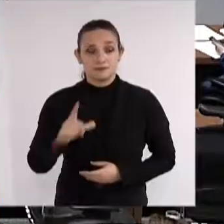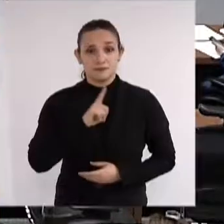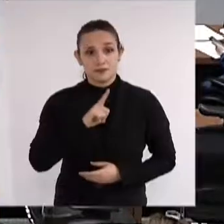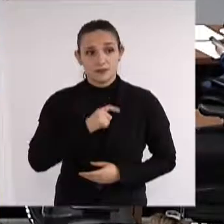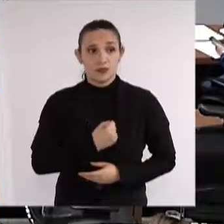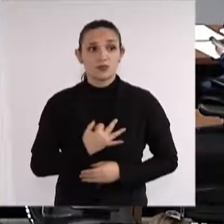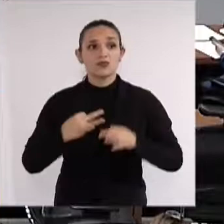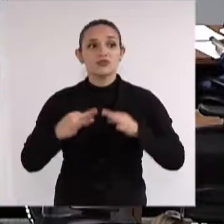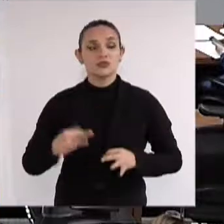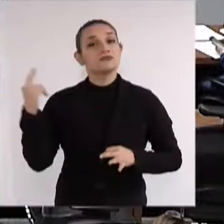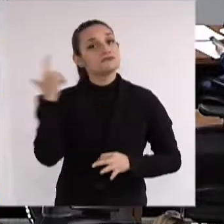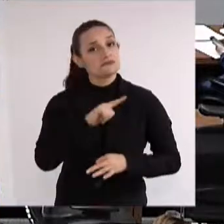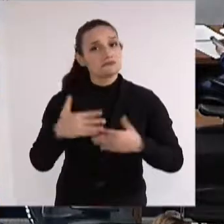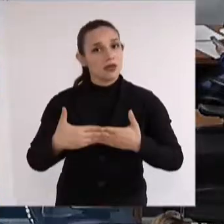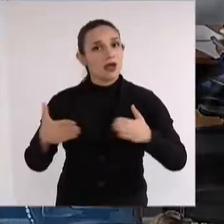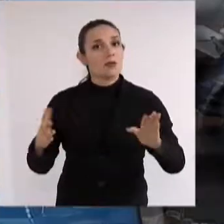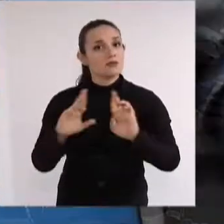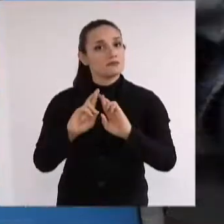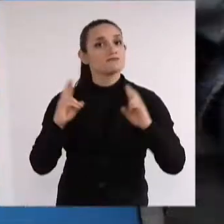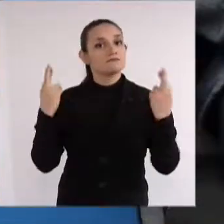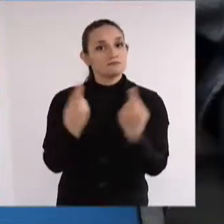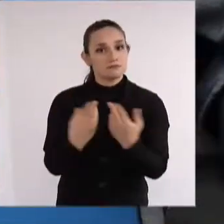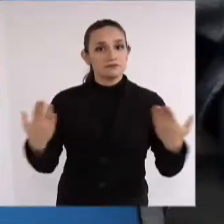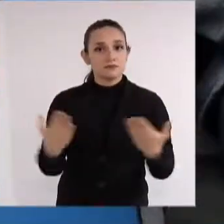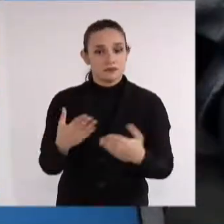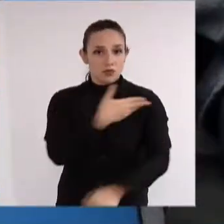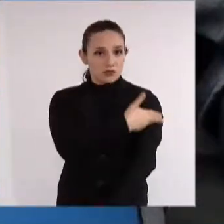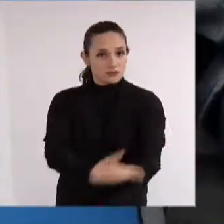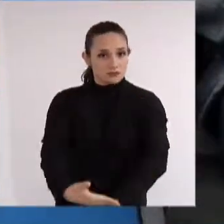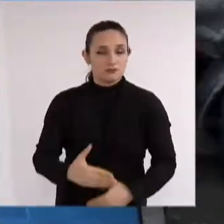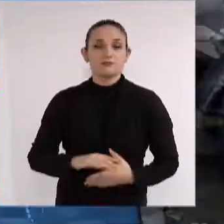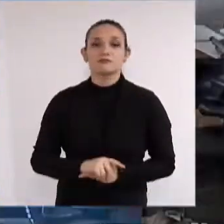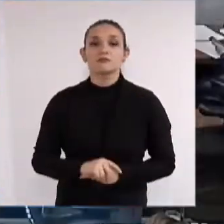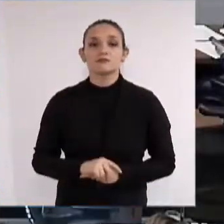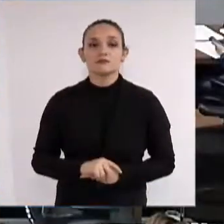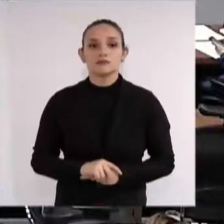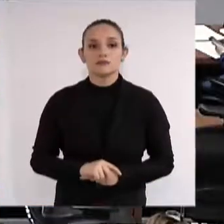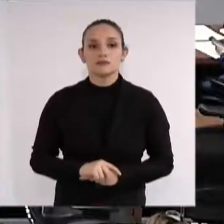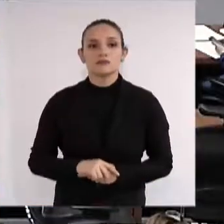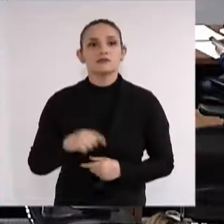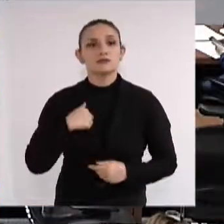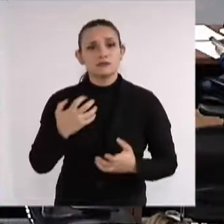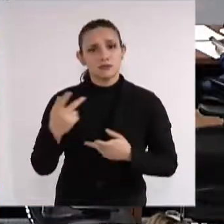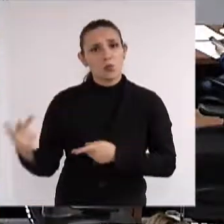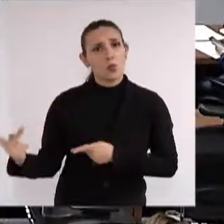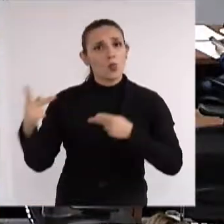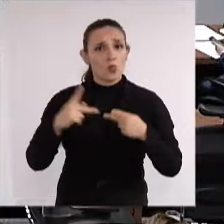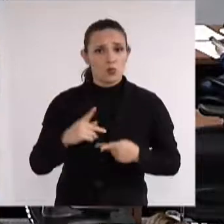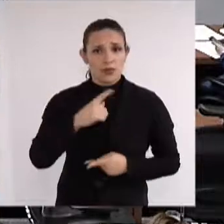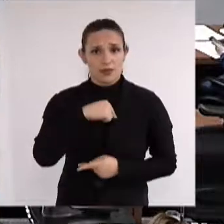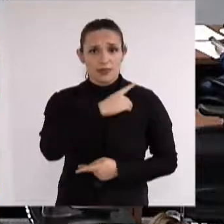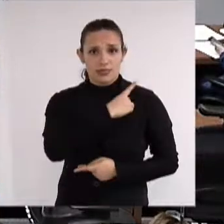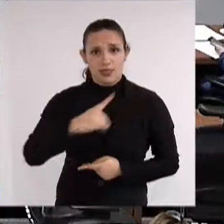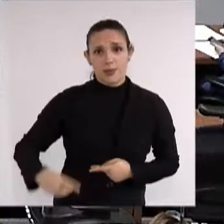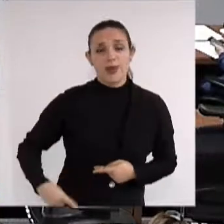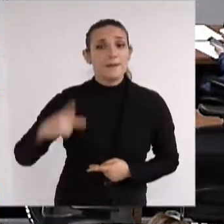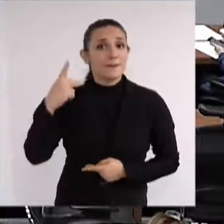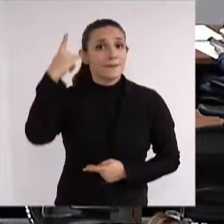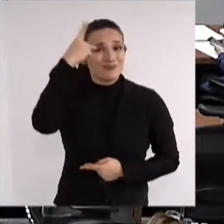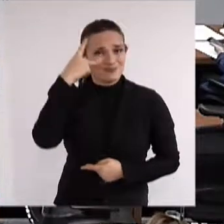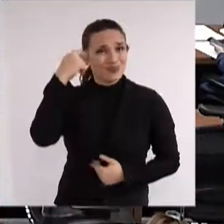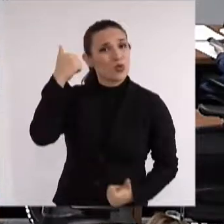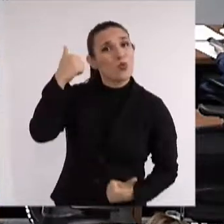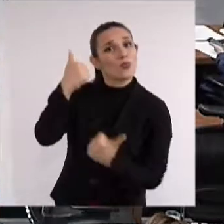Havendo número legal, declaro aberta a presente sessão ordinária e gostaria de convidar o deputado Maurício Picarelli para assumir